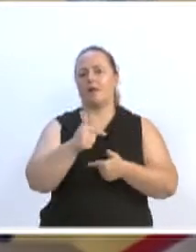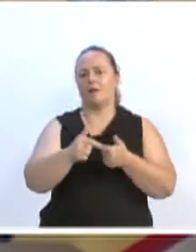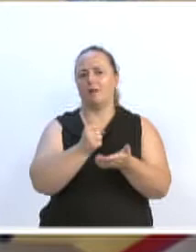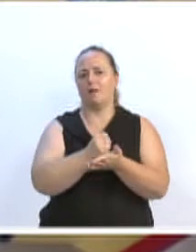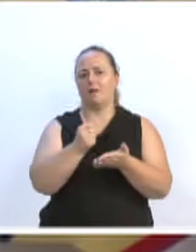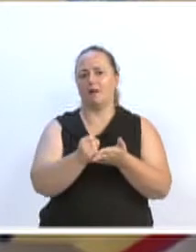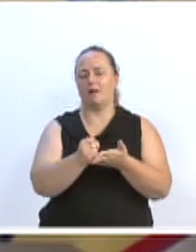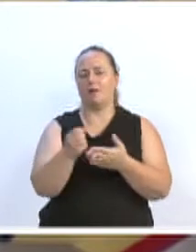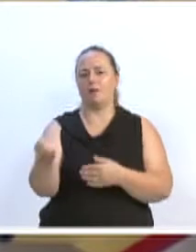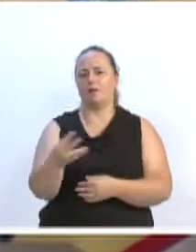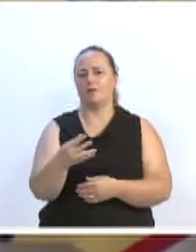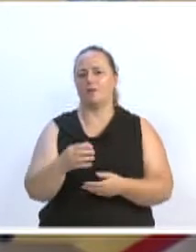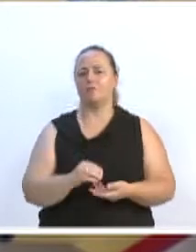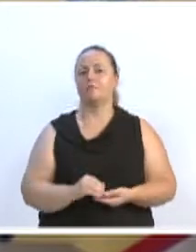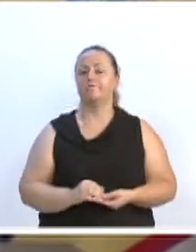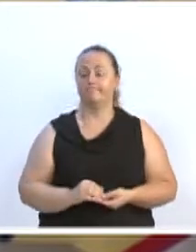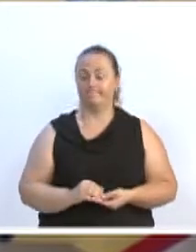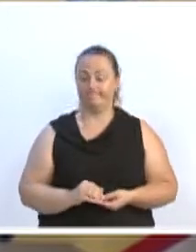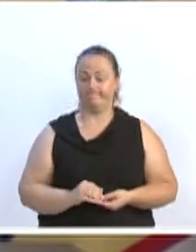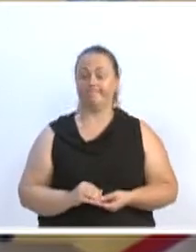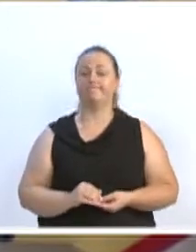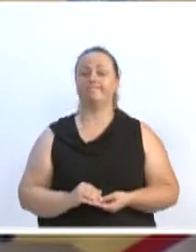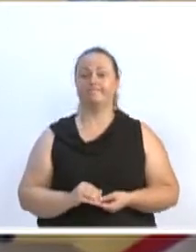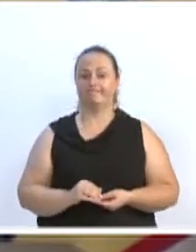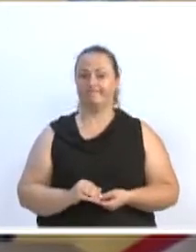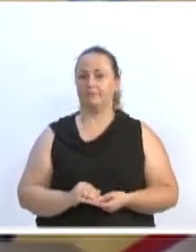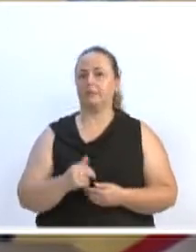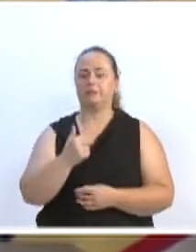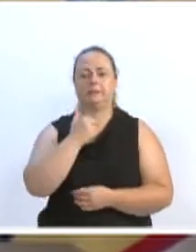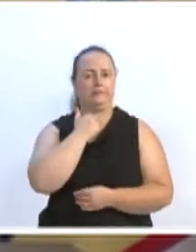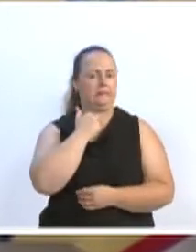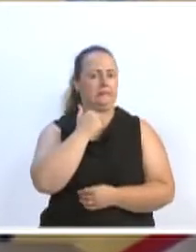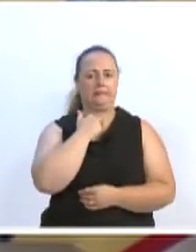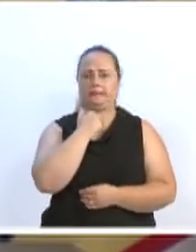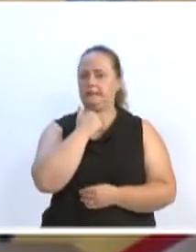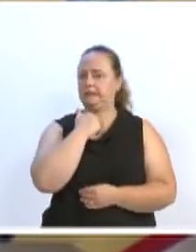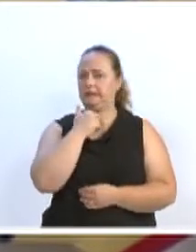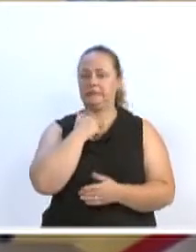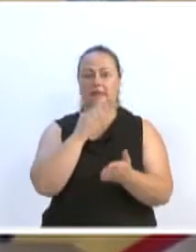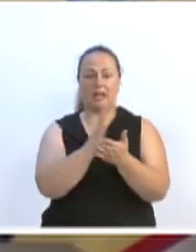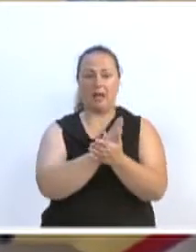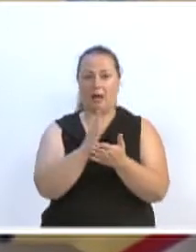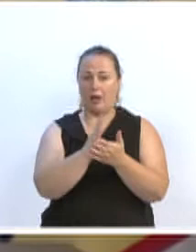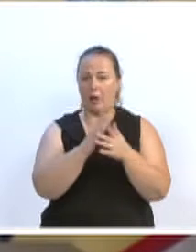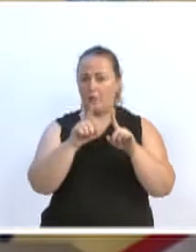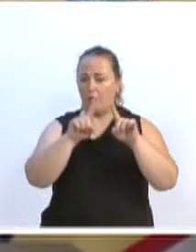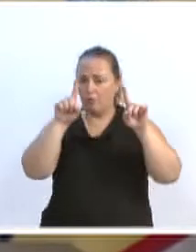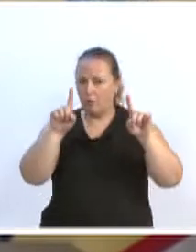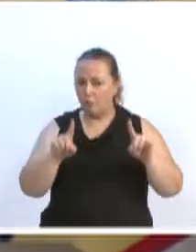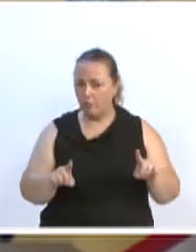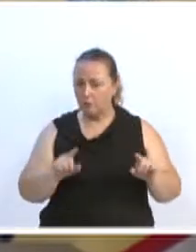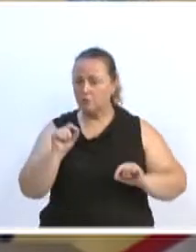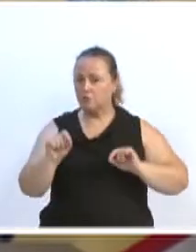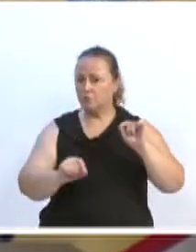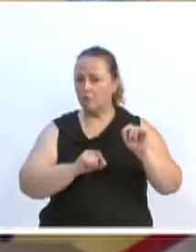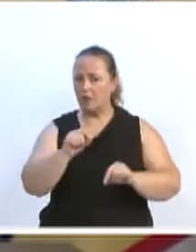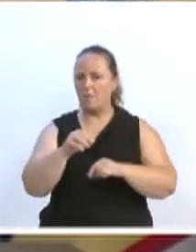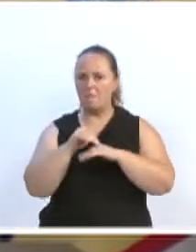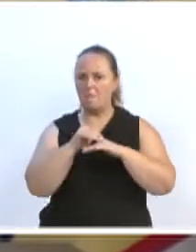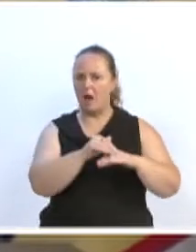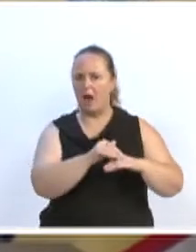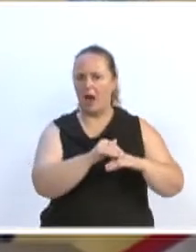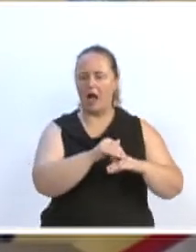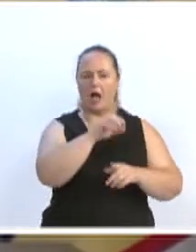inadmissível o tratamento que alguns funcionários na cidade de blumenau tem com os nossos empresários os cidadãos que